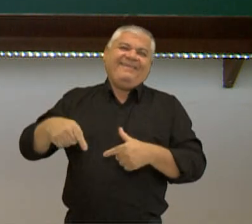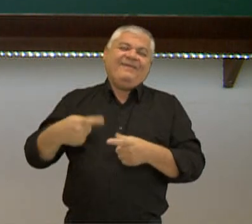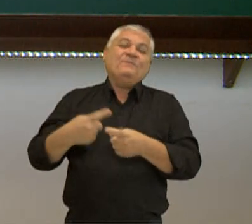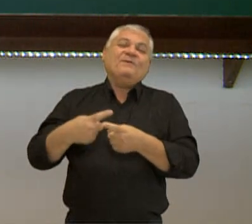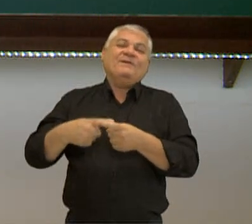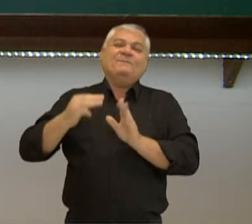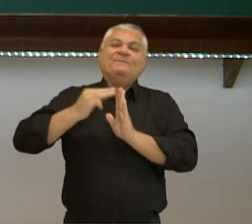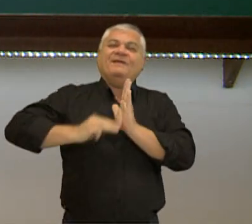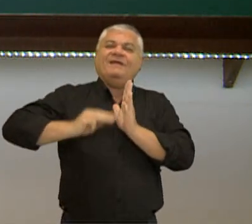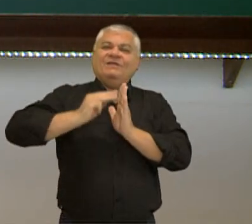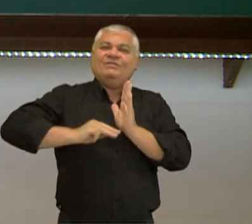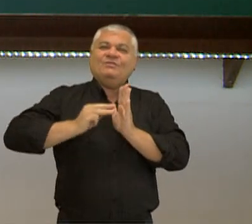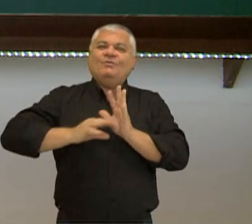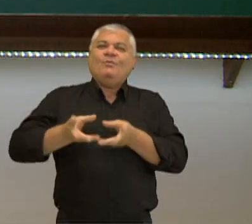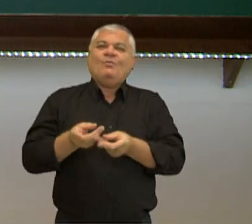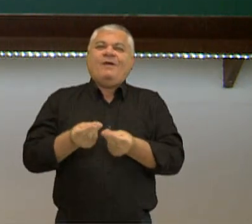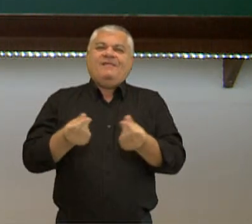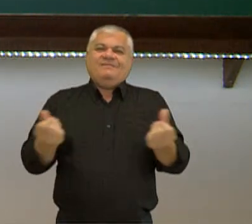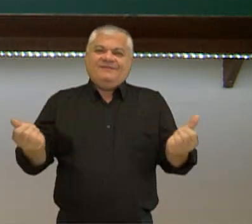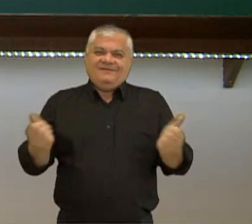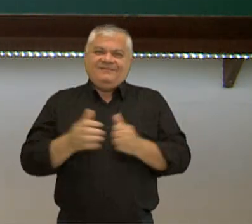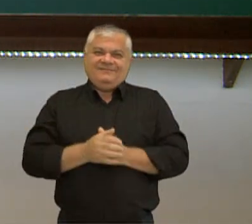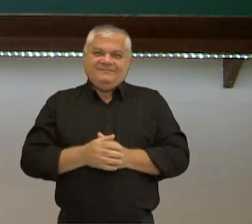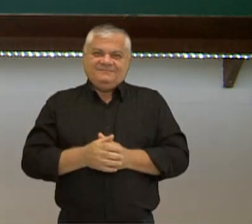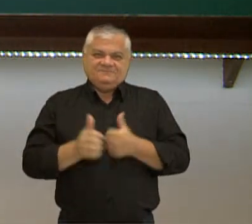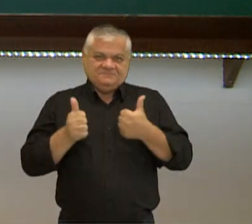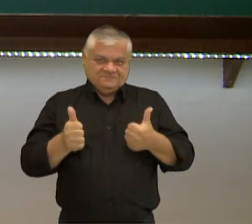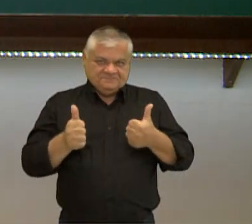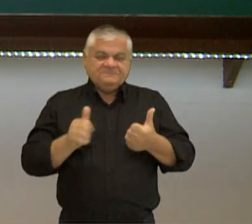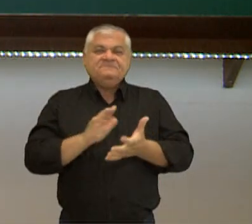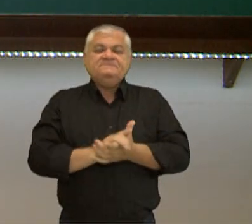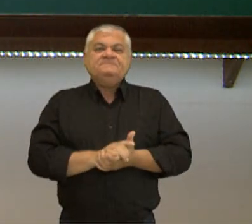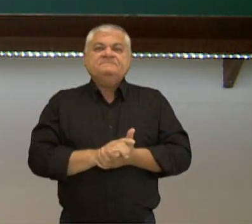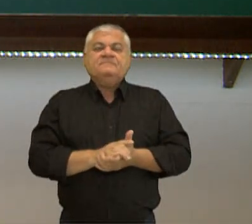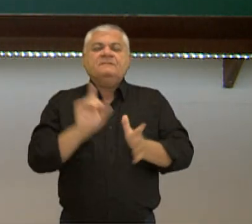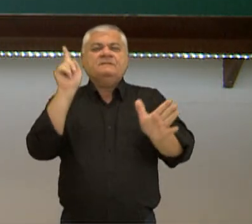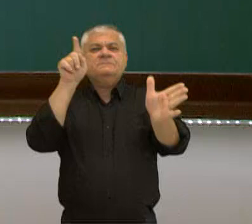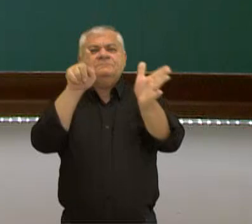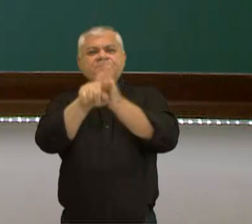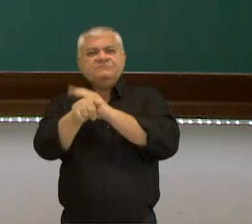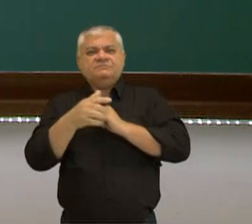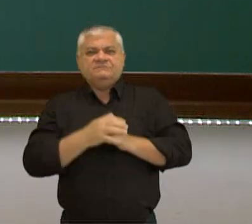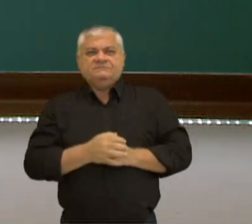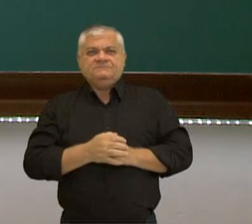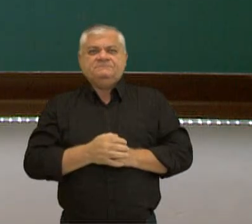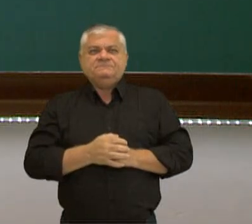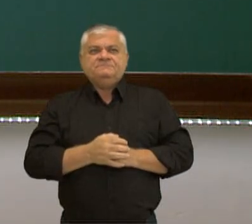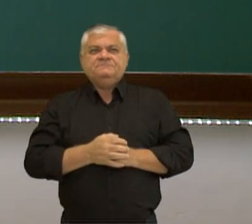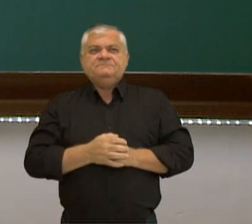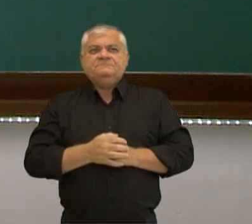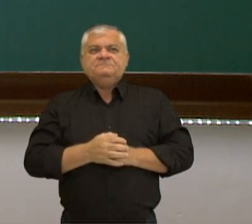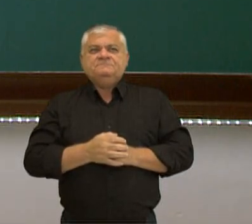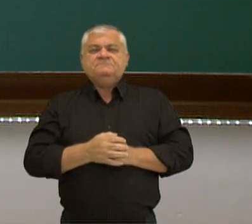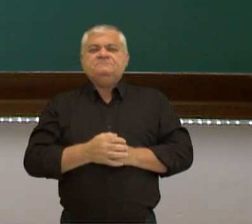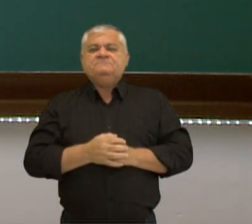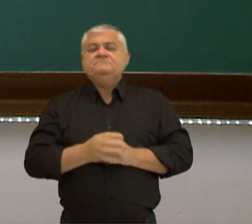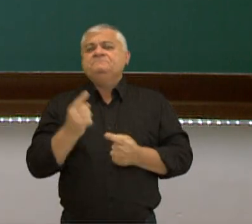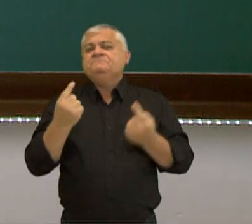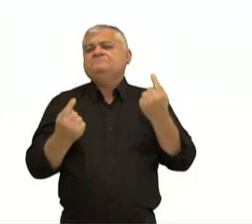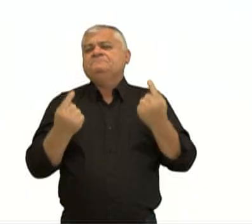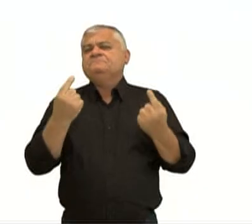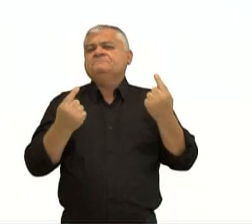aí qualitativos. Tá ótimo? Pessoal, perguntinha para vocês. Qual das seguintes